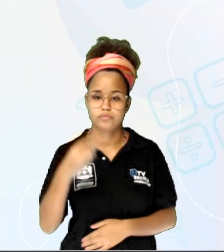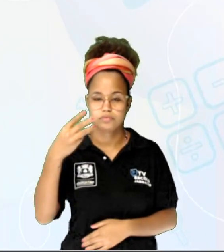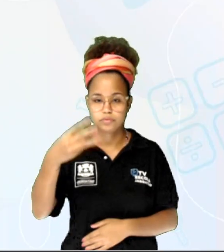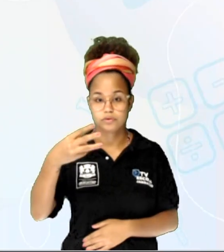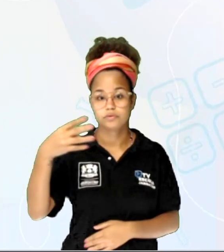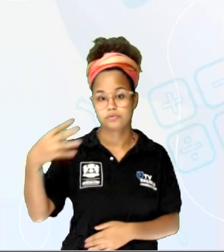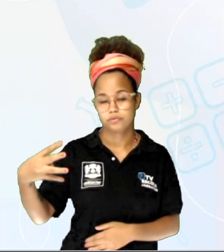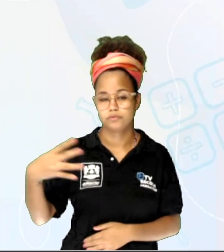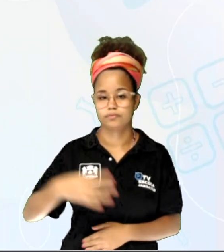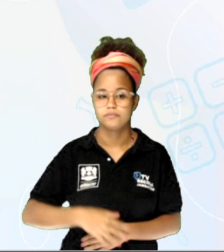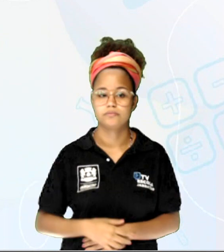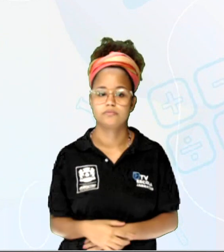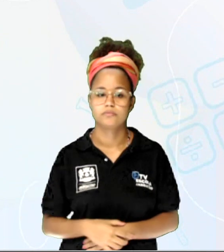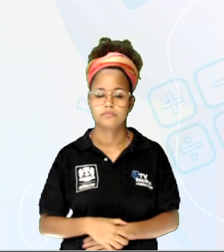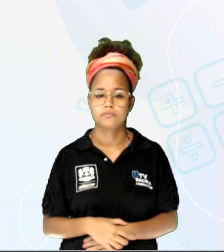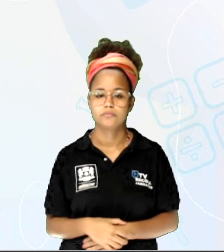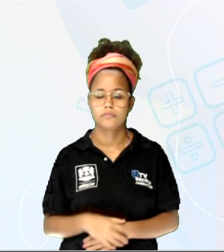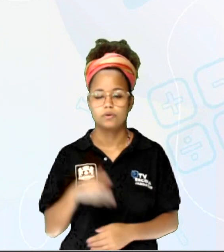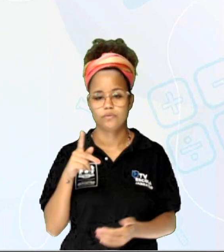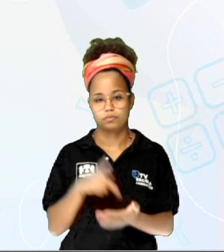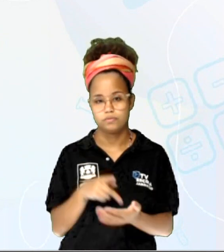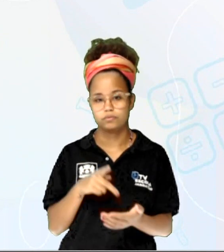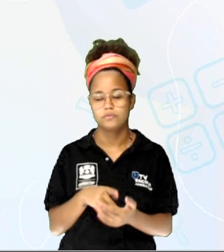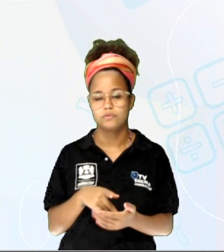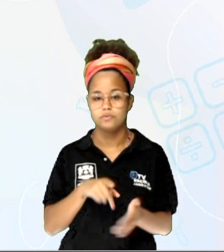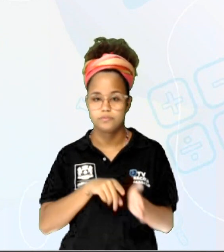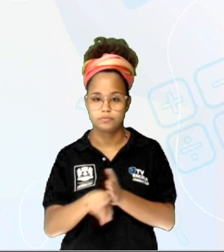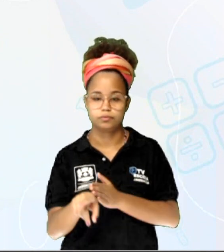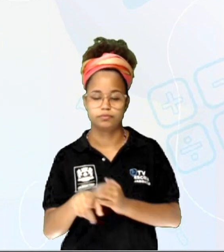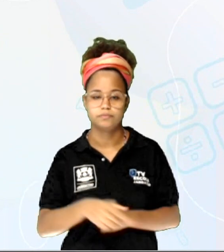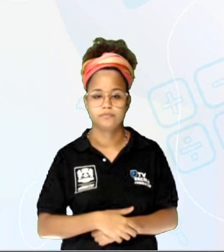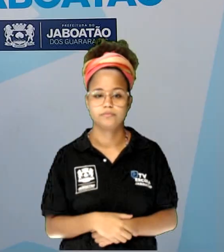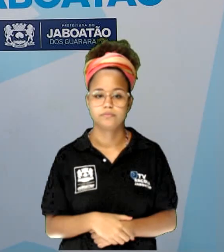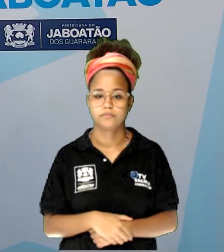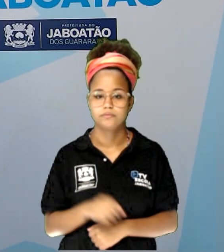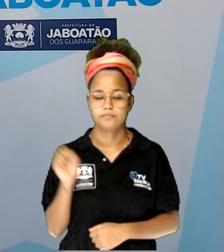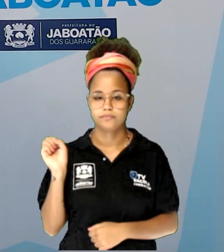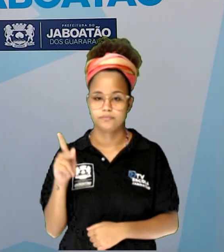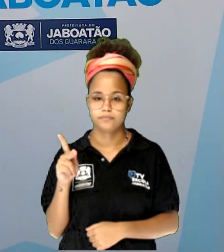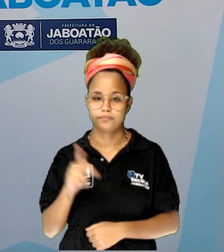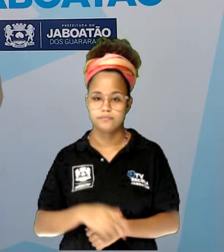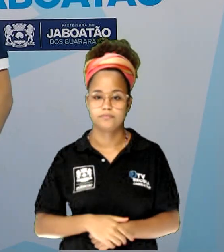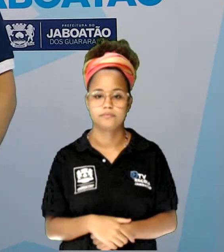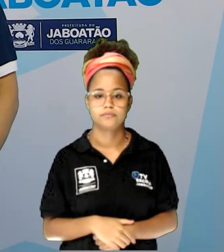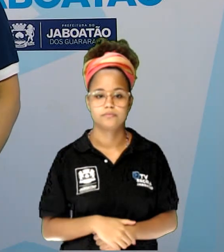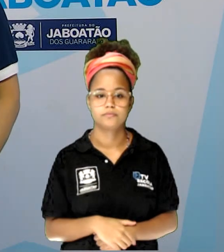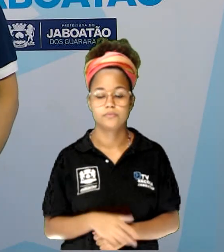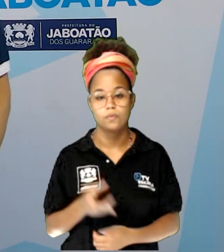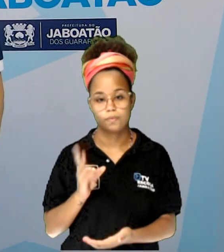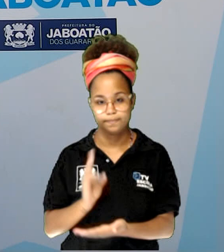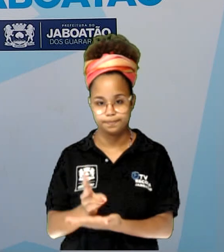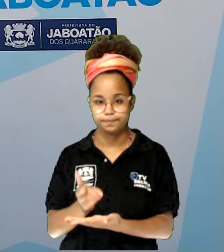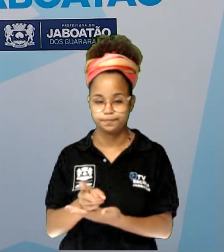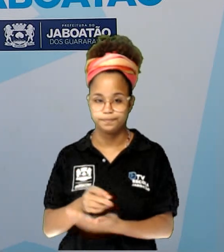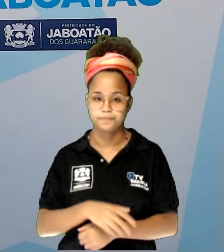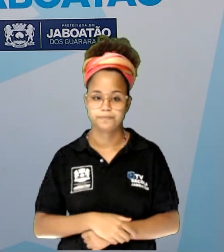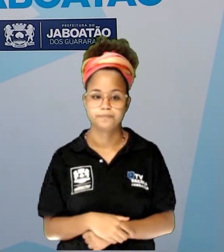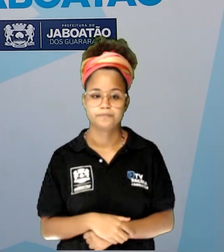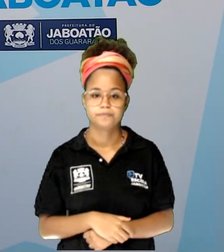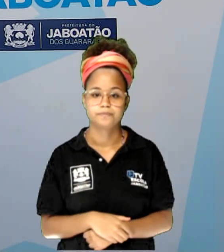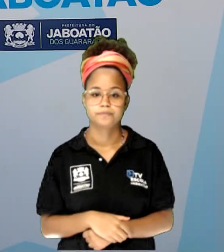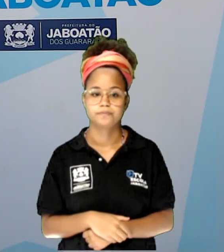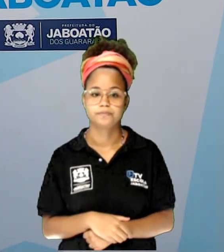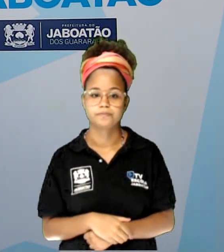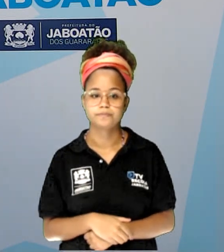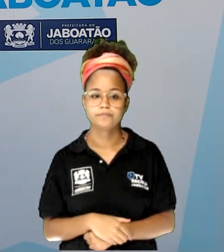e 4. São os itens verdadeiros da nossa questão. Ok? Vamos adiante? Olha só.